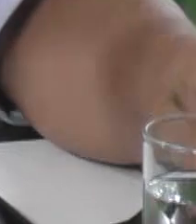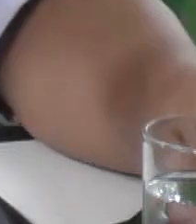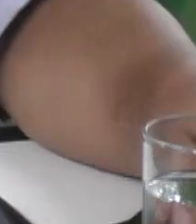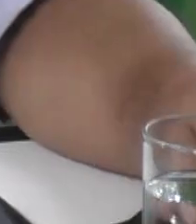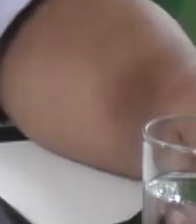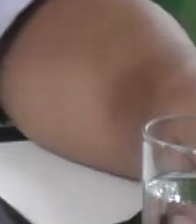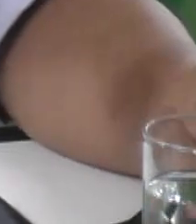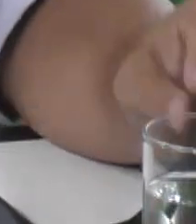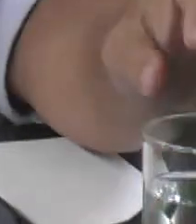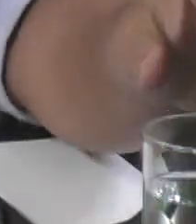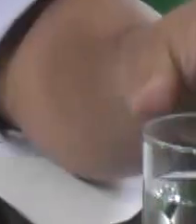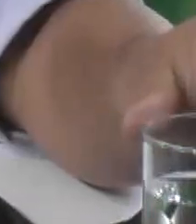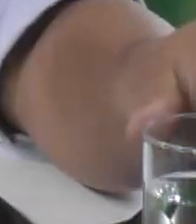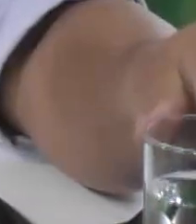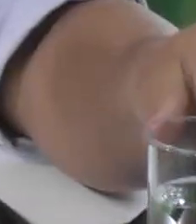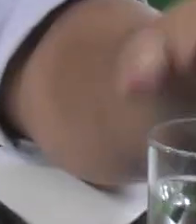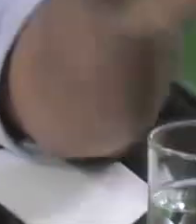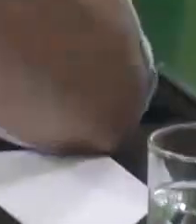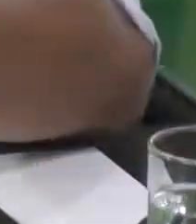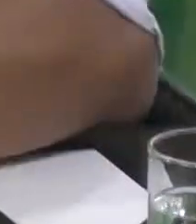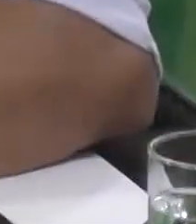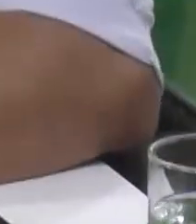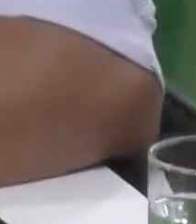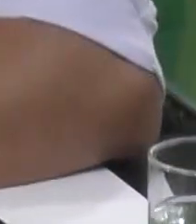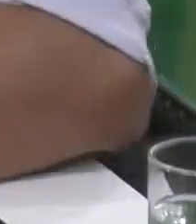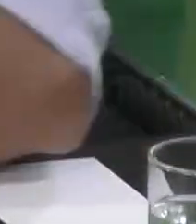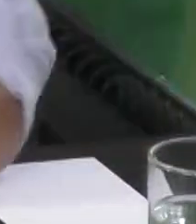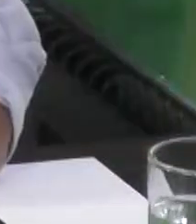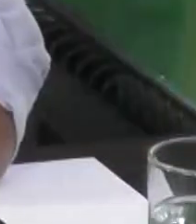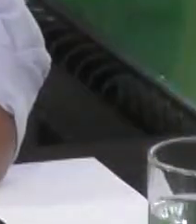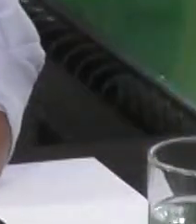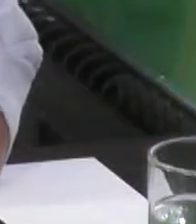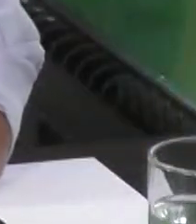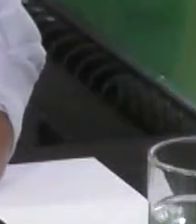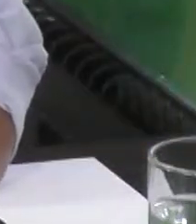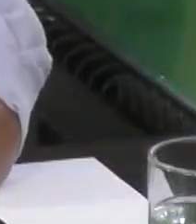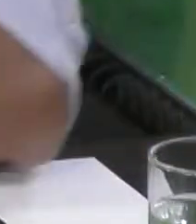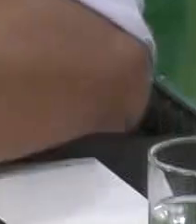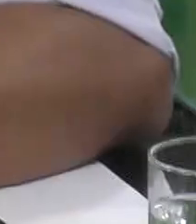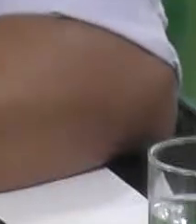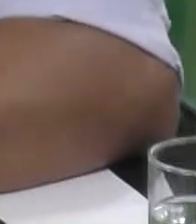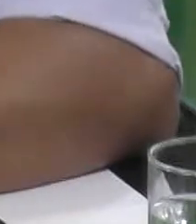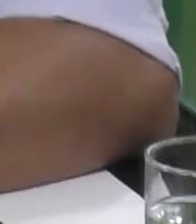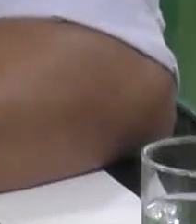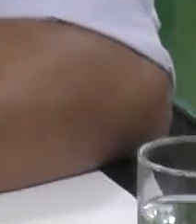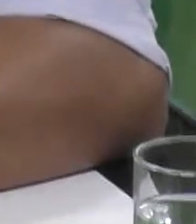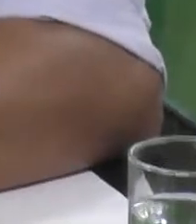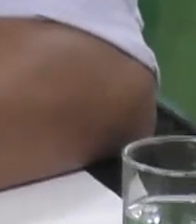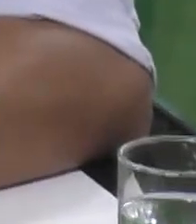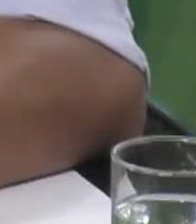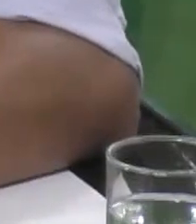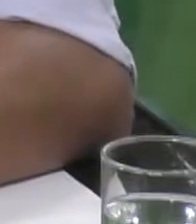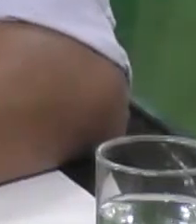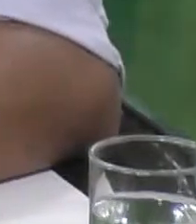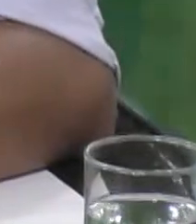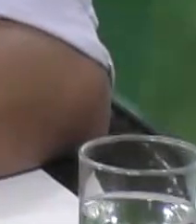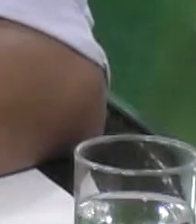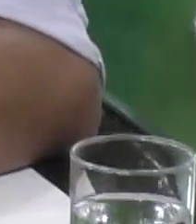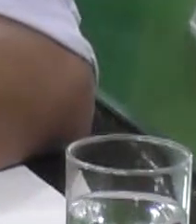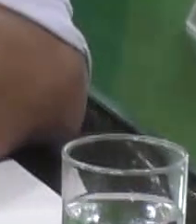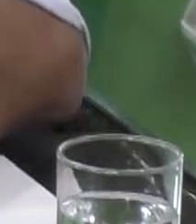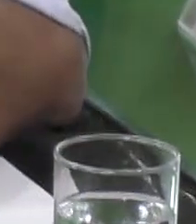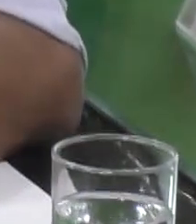acerca do requerimento de informações protocolado pelo deputado André Siciliano na semana passada. Mas antes de